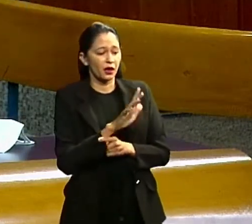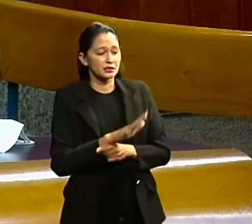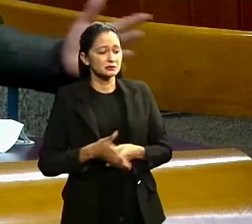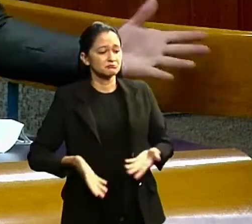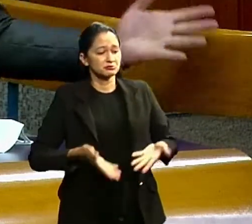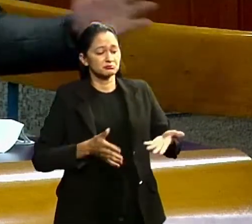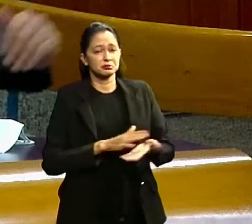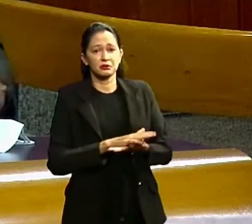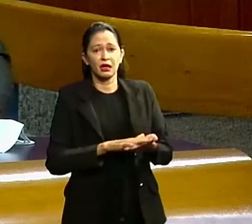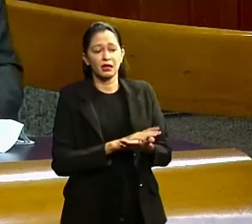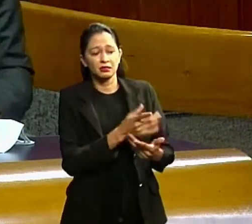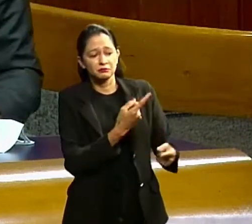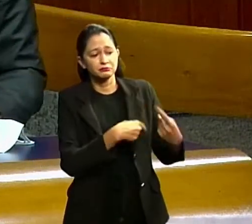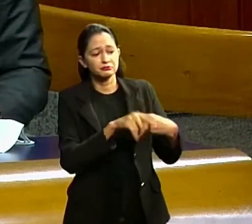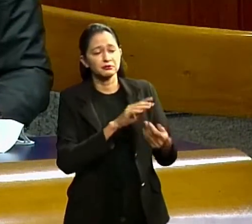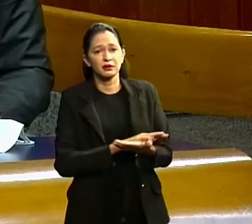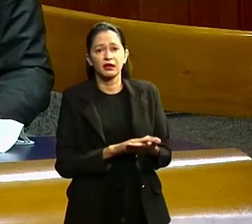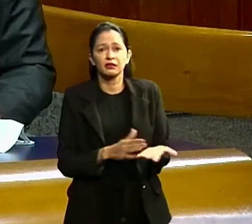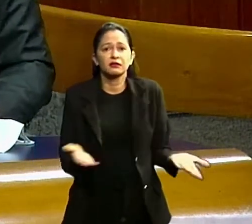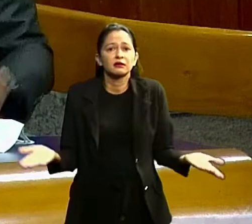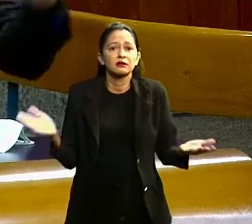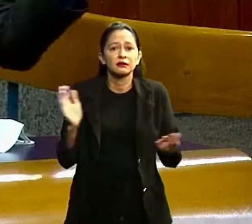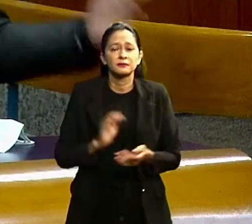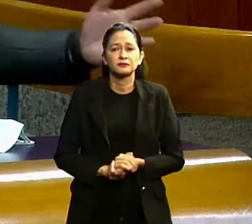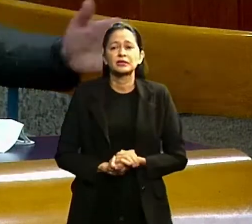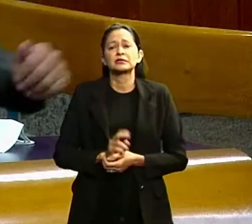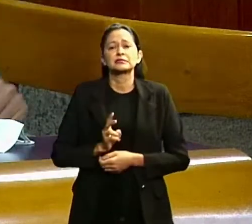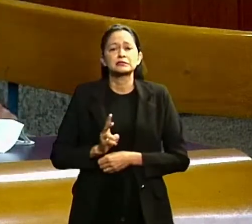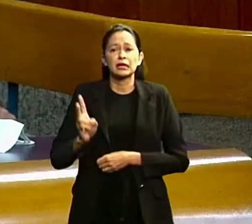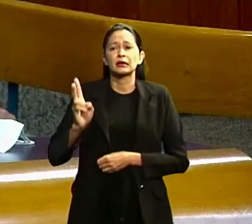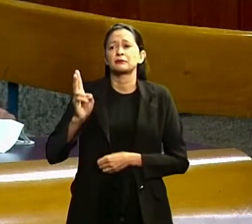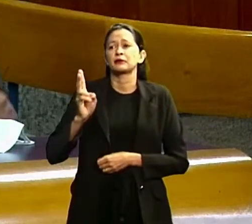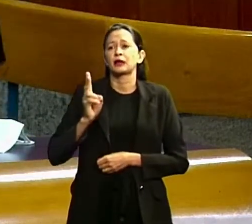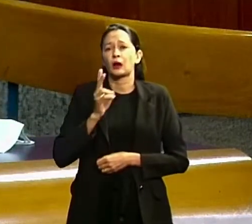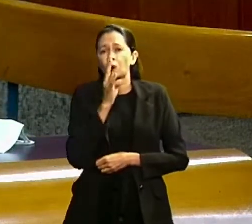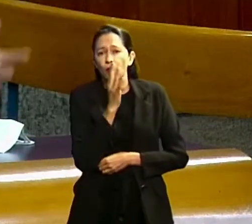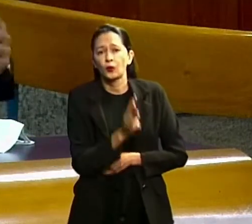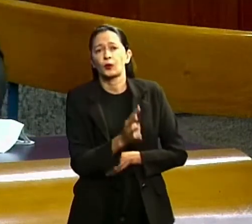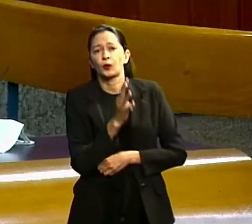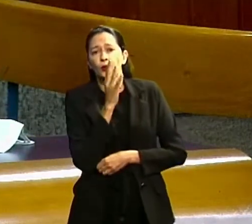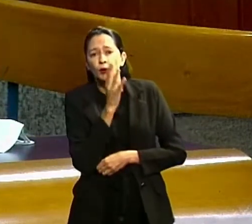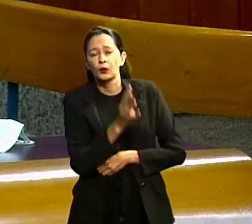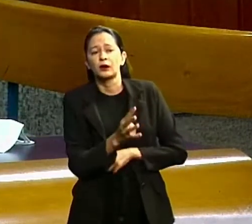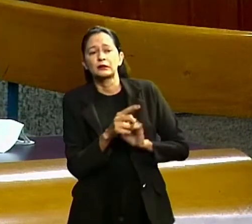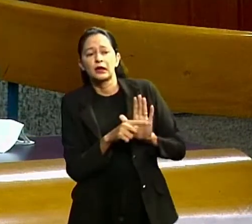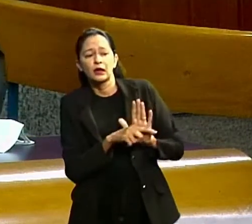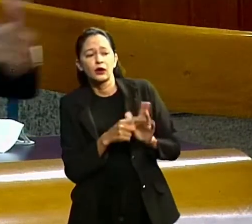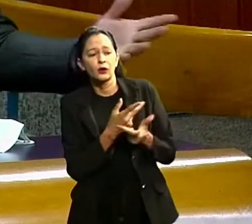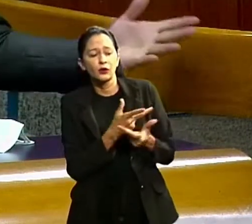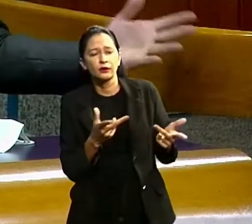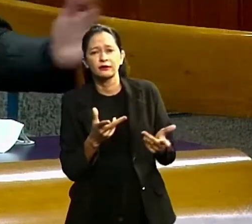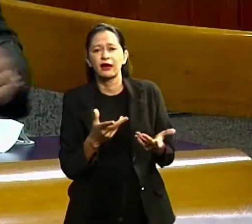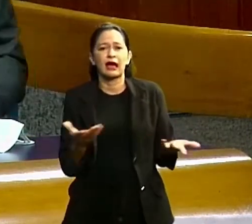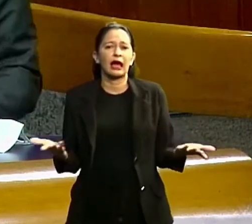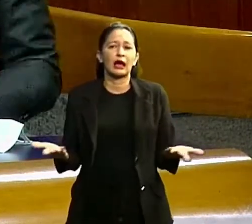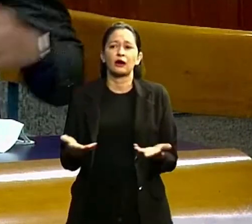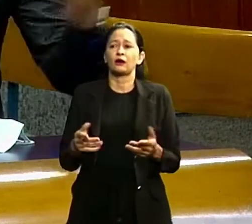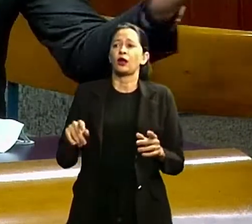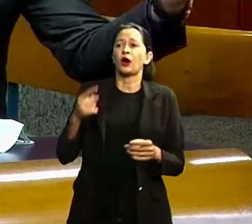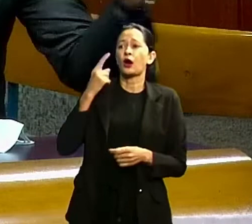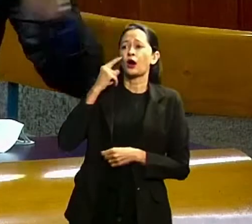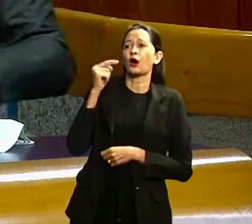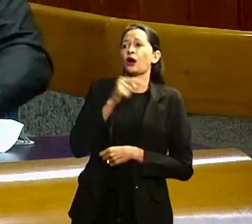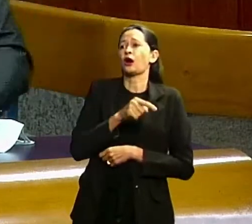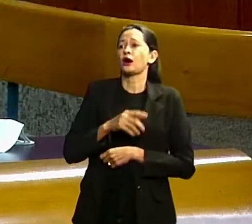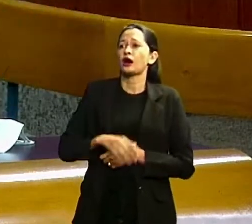Goiás, nunca melhorou nada na nossa situação, só sabe fazer oposição suja e covarde, e agora fica aí, olha